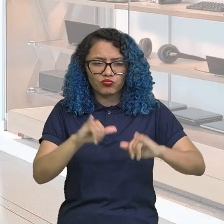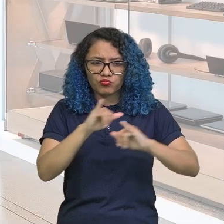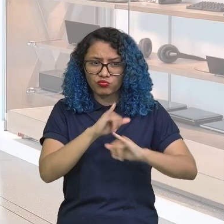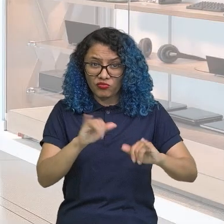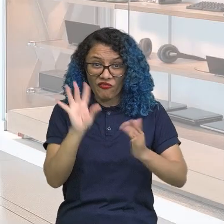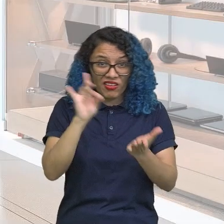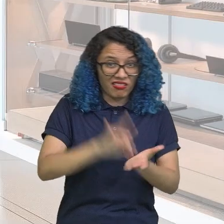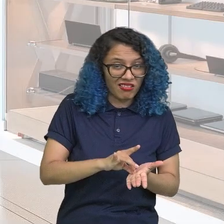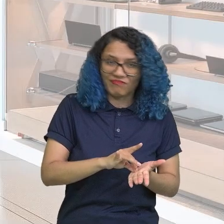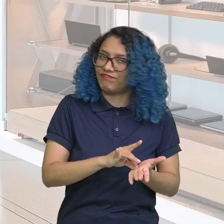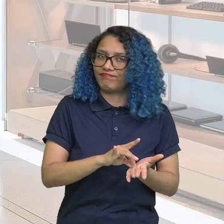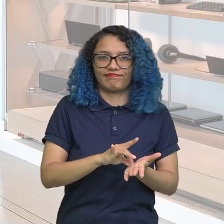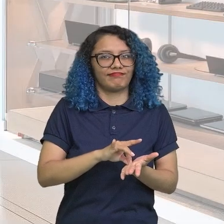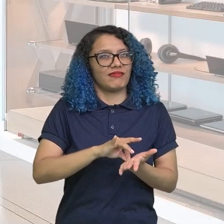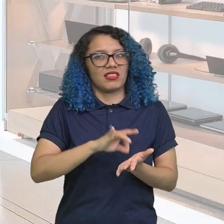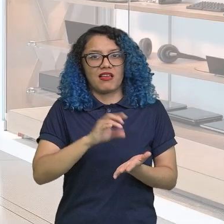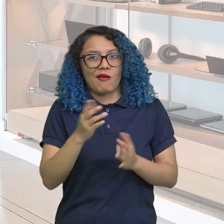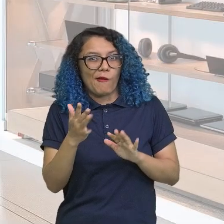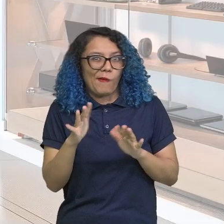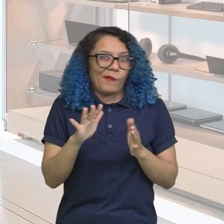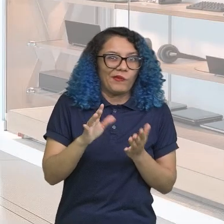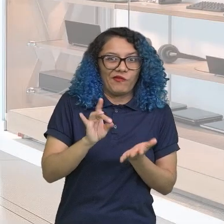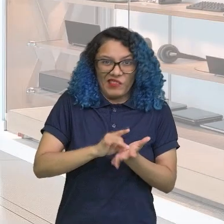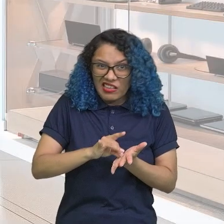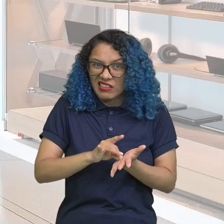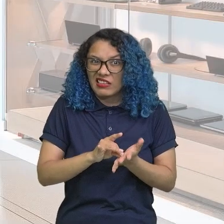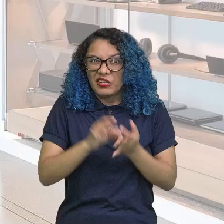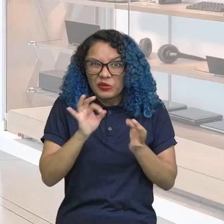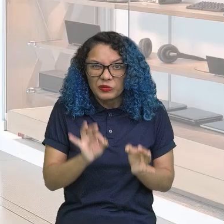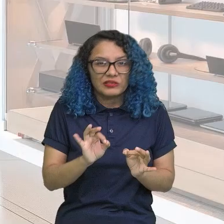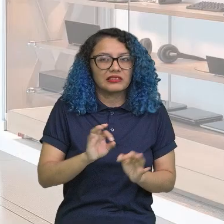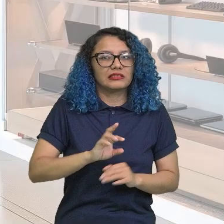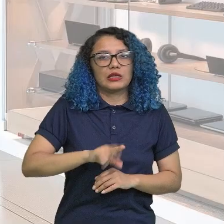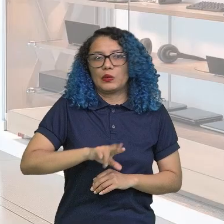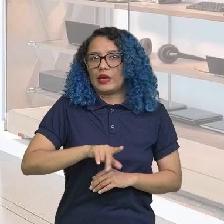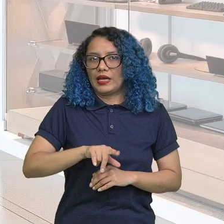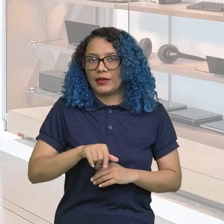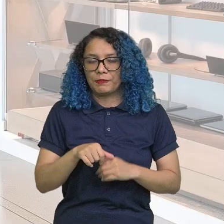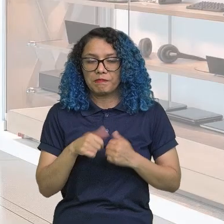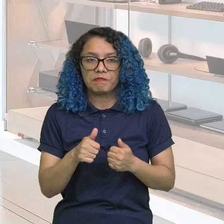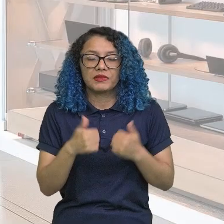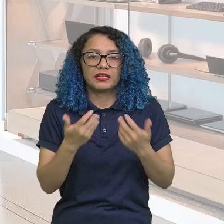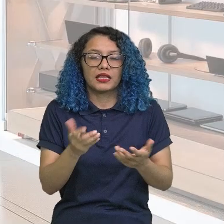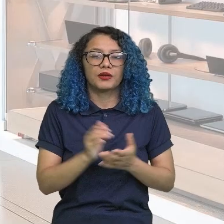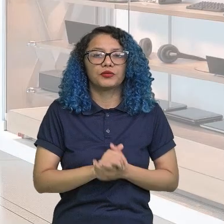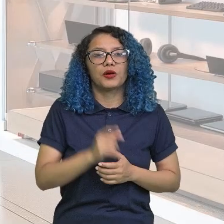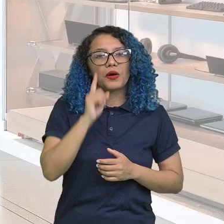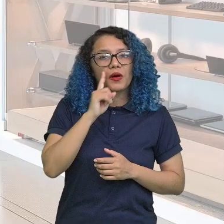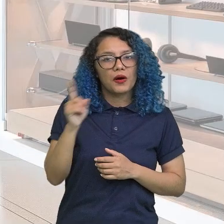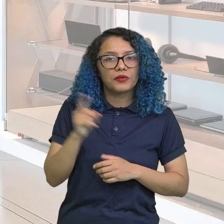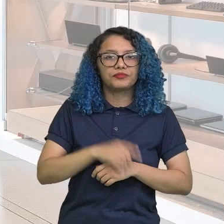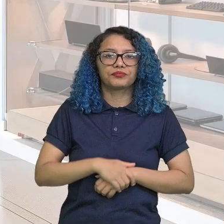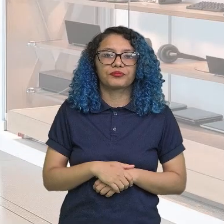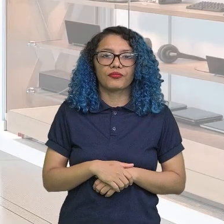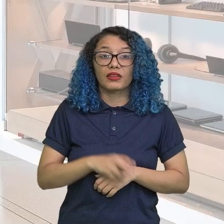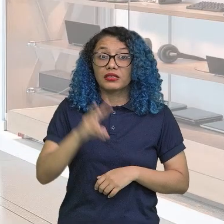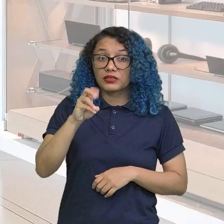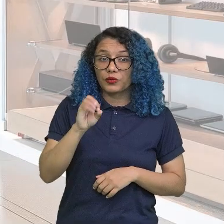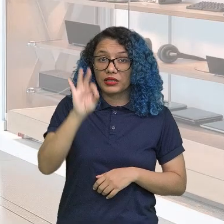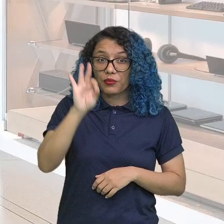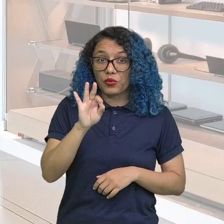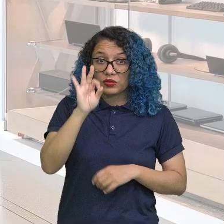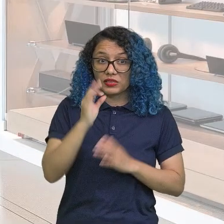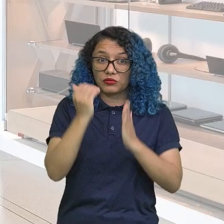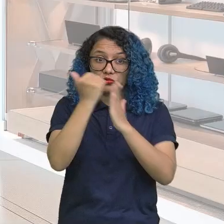sinceros assim, tudo bem? E como você observa aí na sua tela, liquidação de 50% em todos os calçados e o